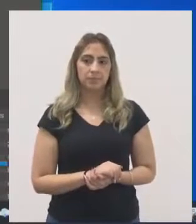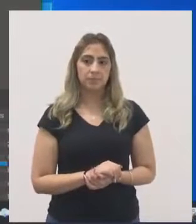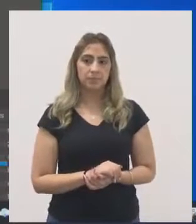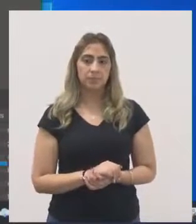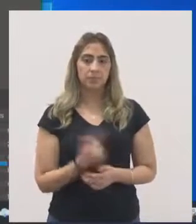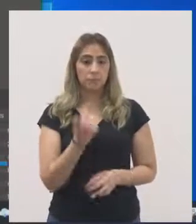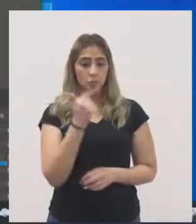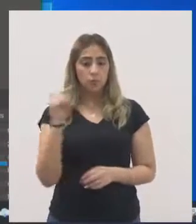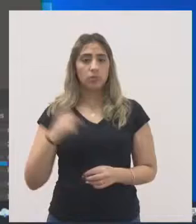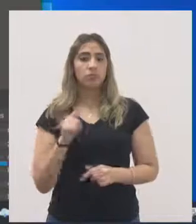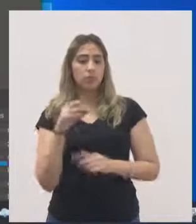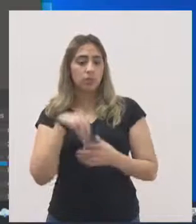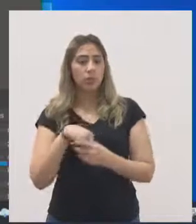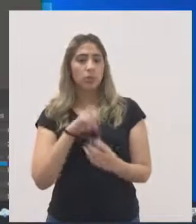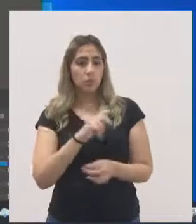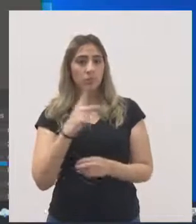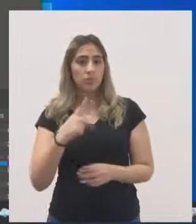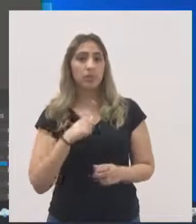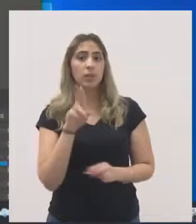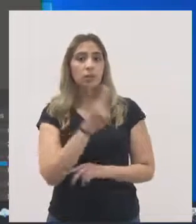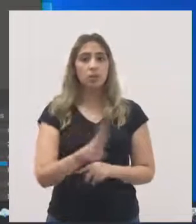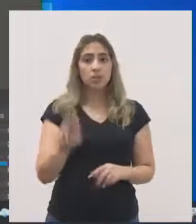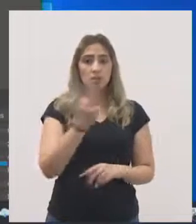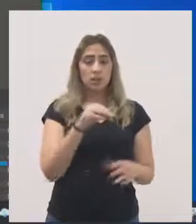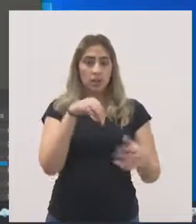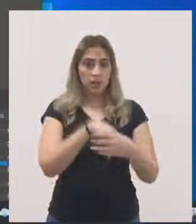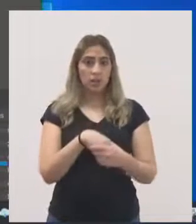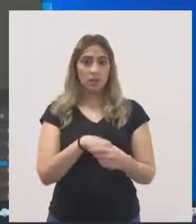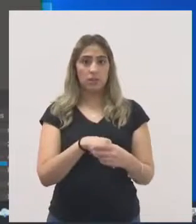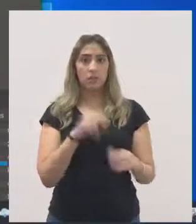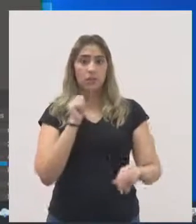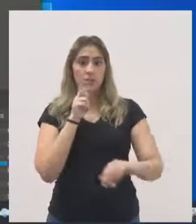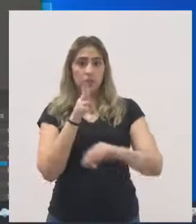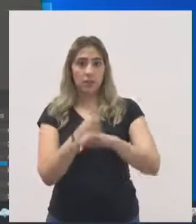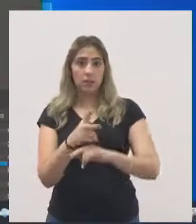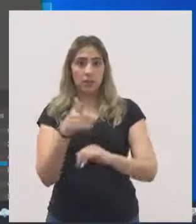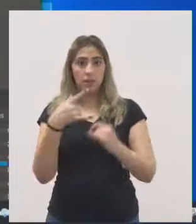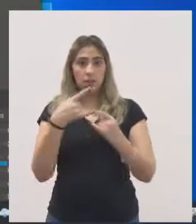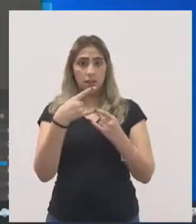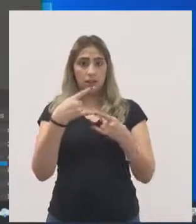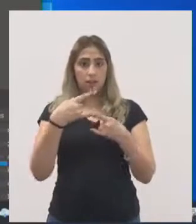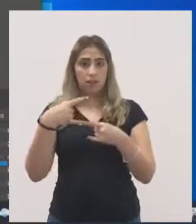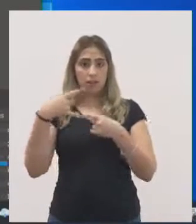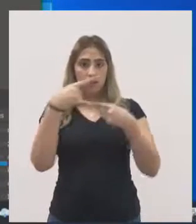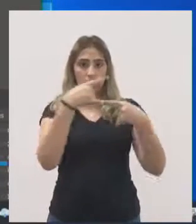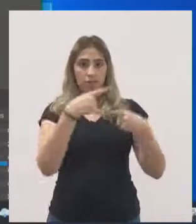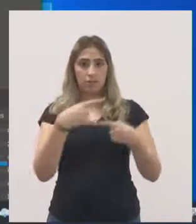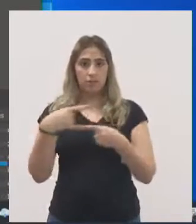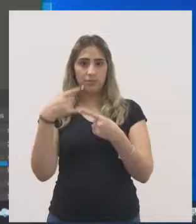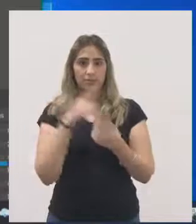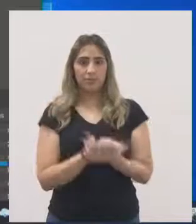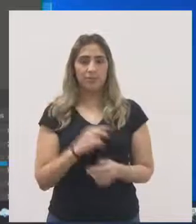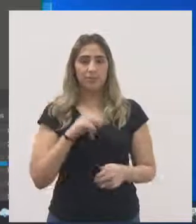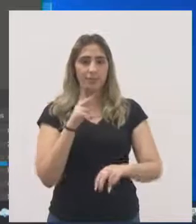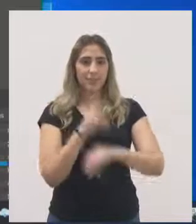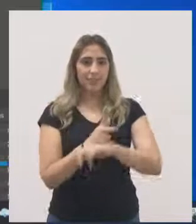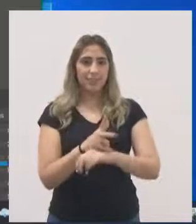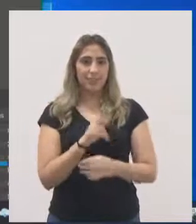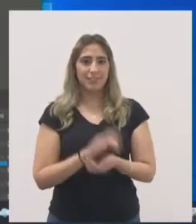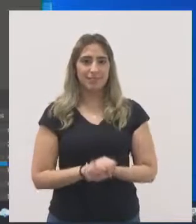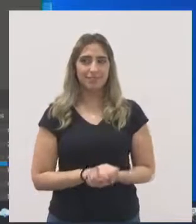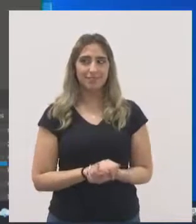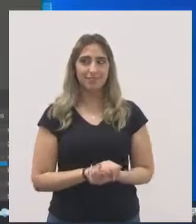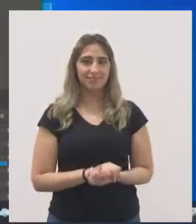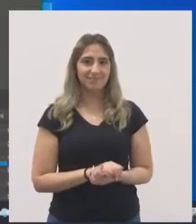gente tem aqui para utilizar dentro das lives aí ou dentro das gravações que a gente vai fazer